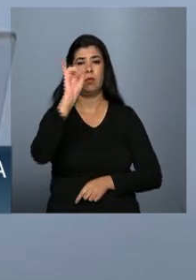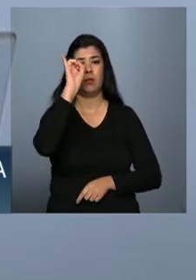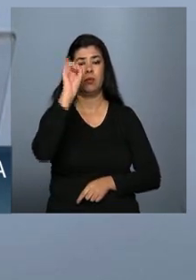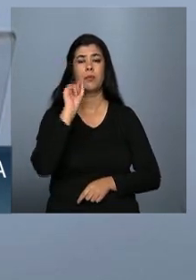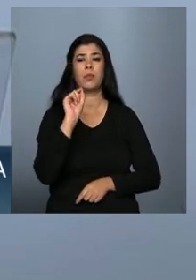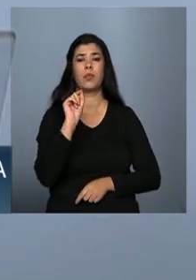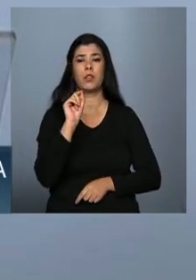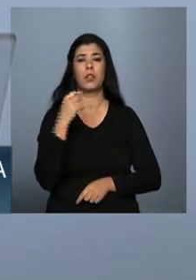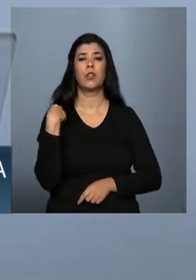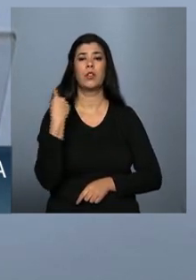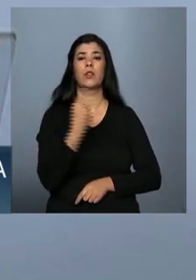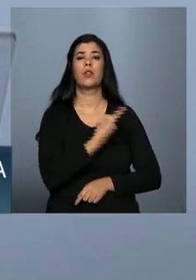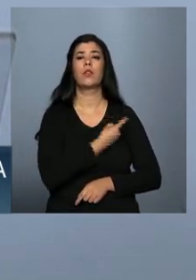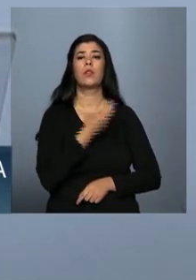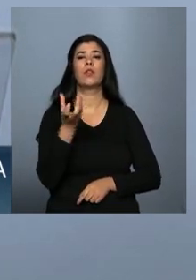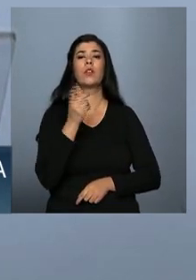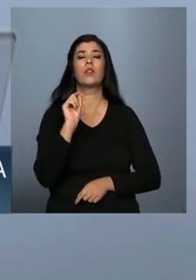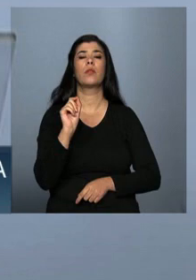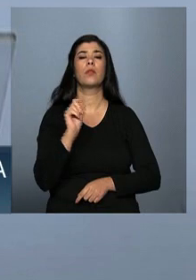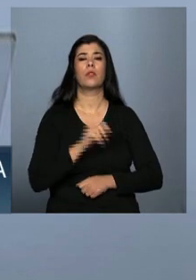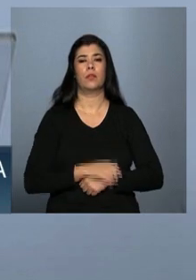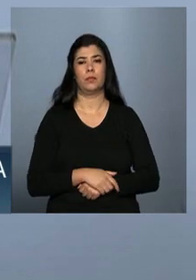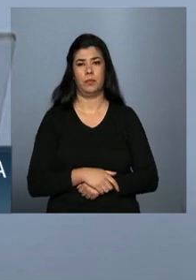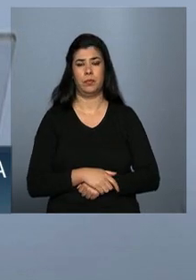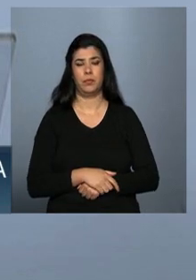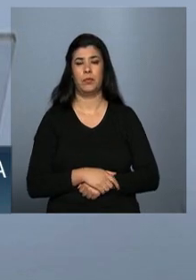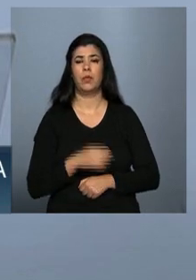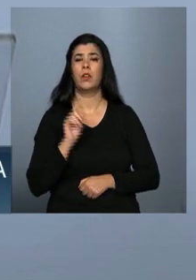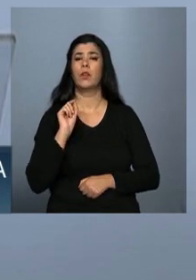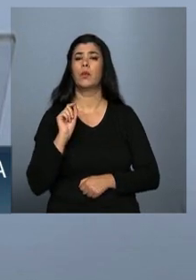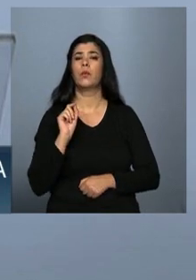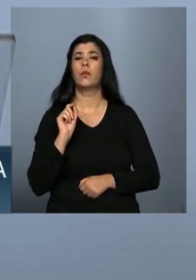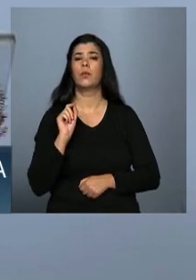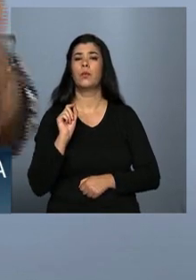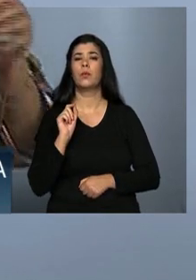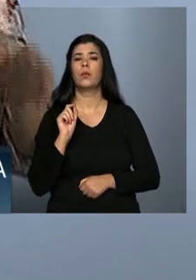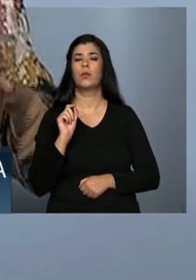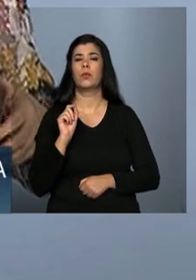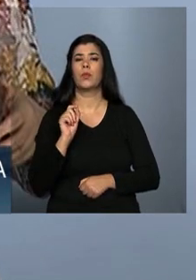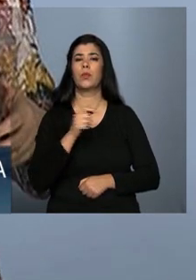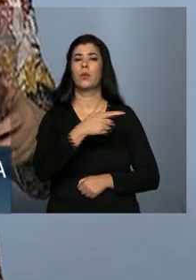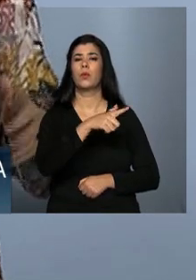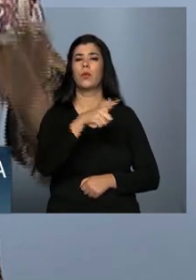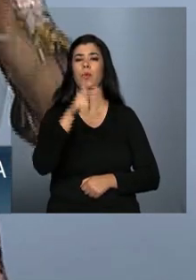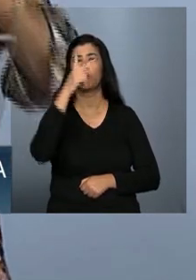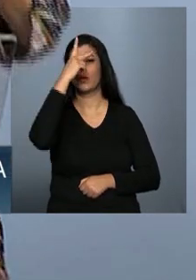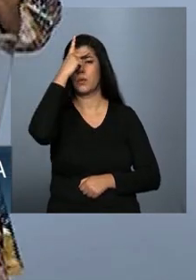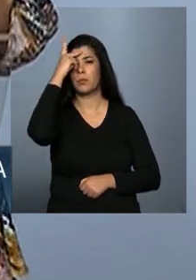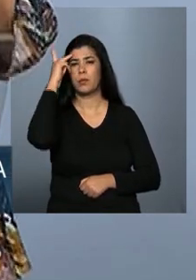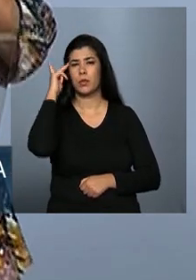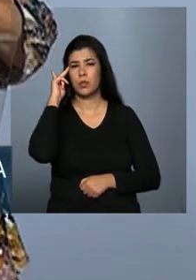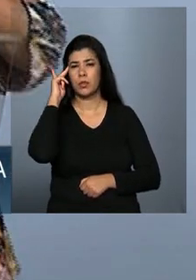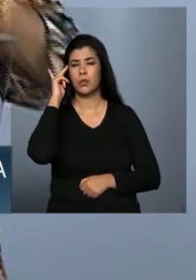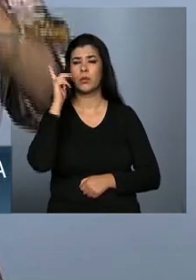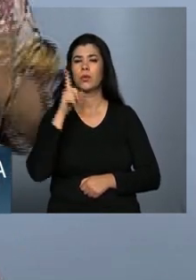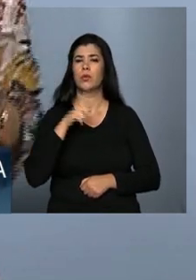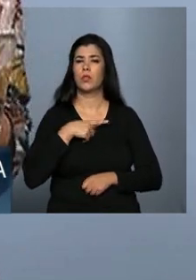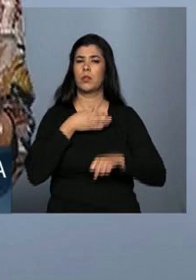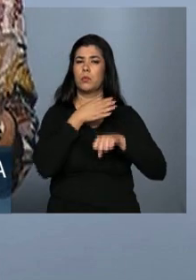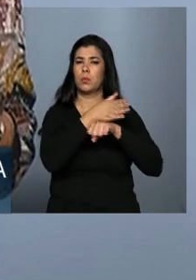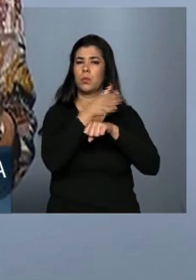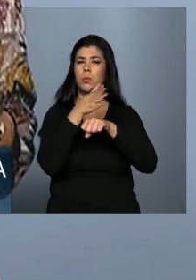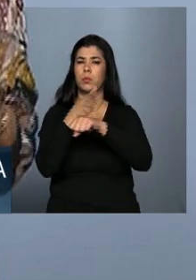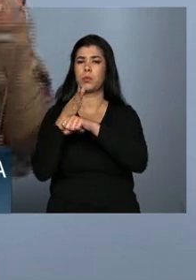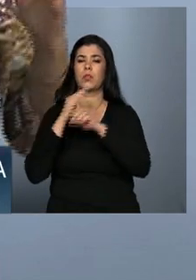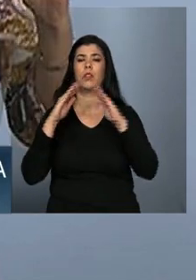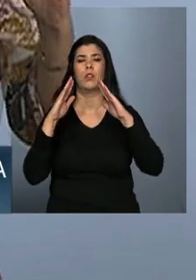mais que nós queremos? Nós queremos que mais pessoas tenham acesso à casa